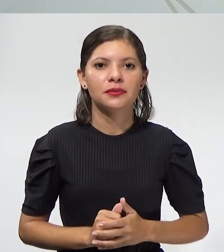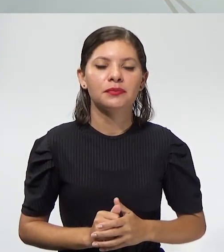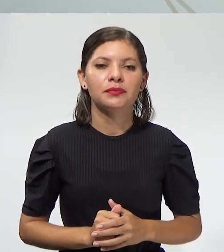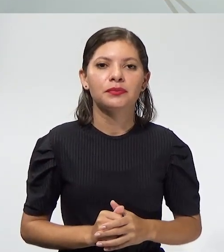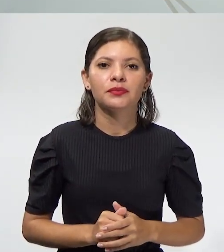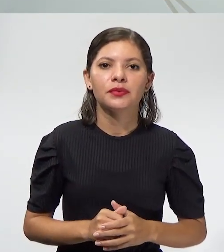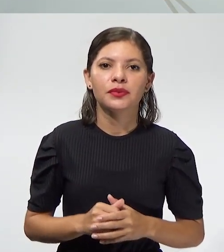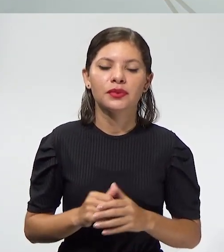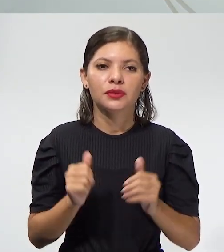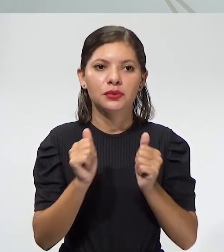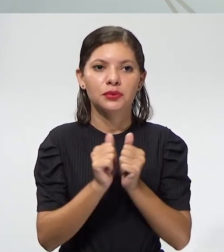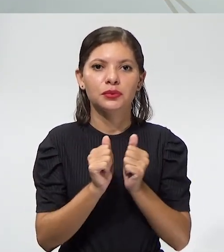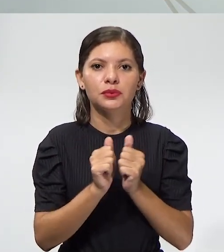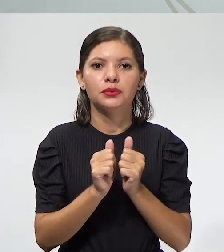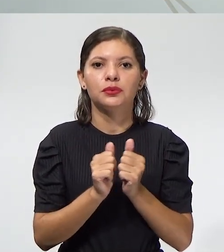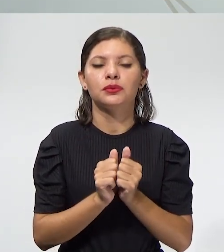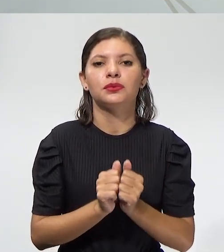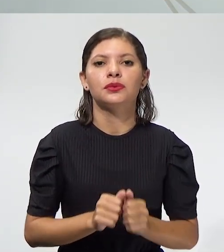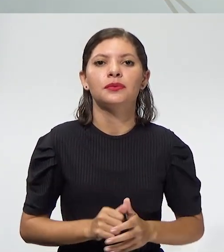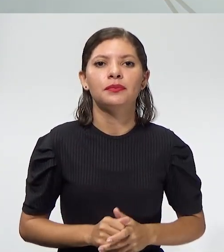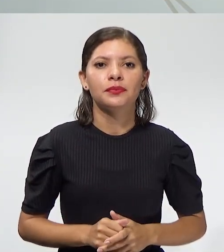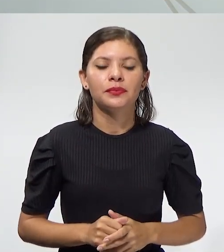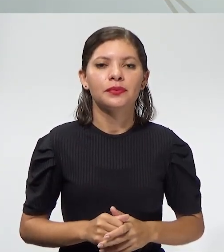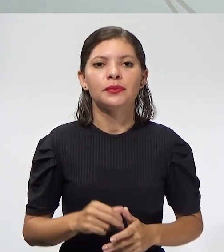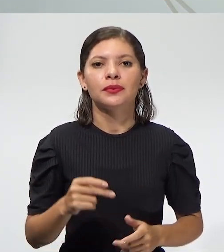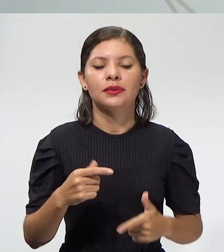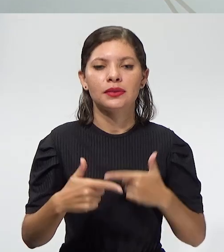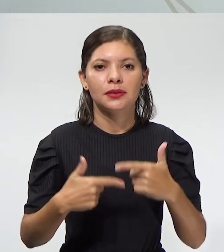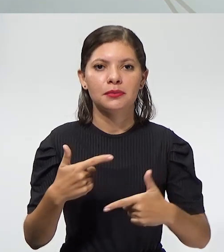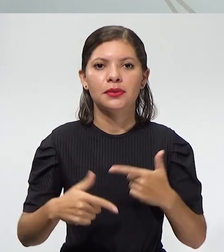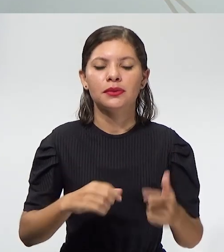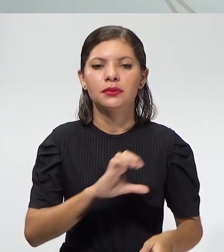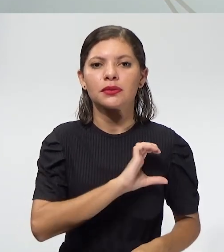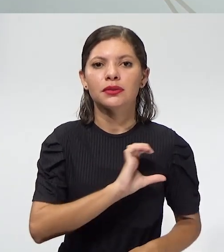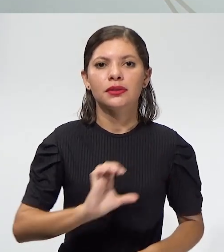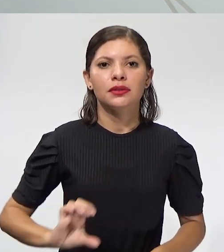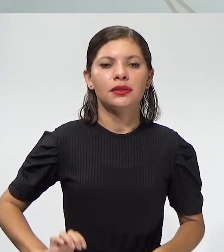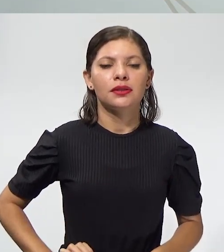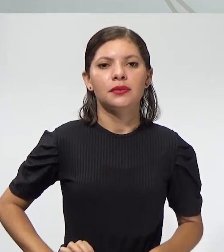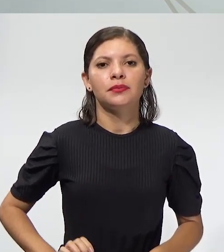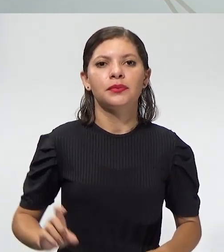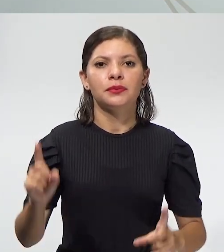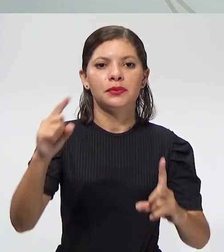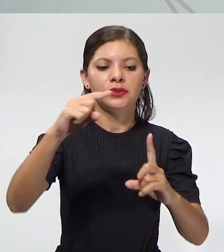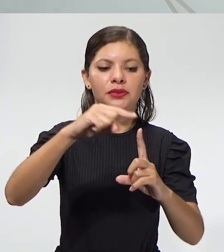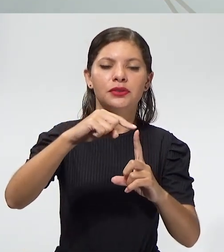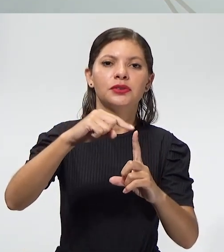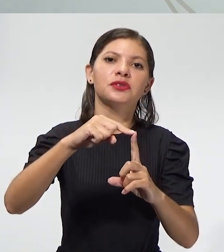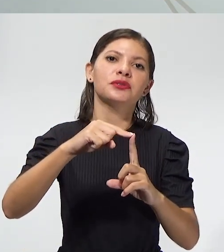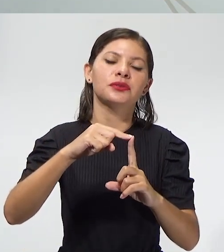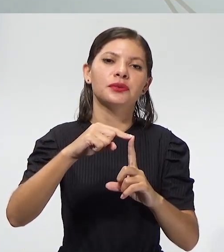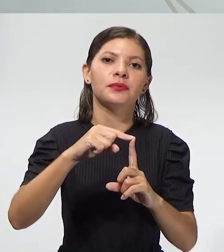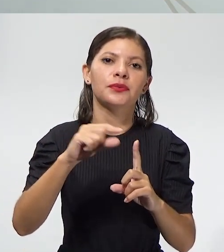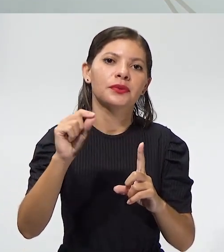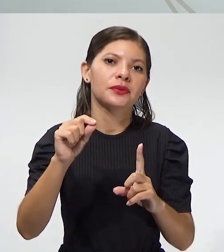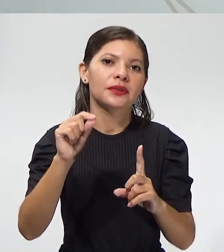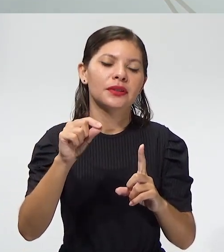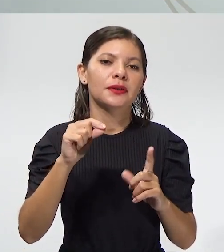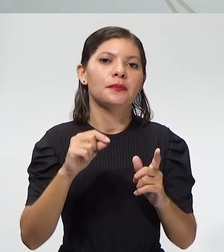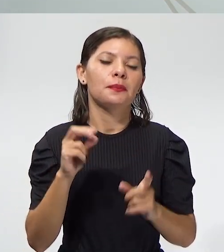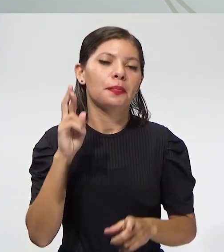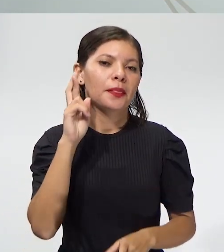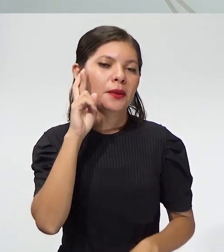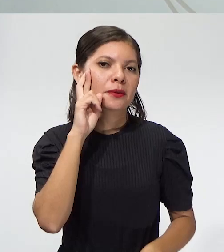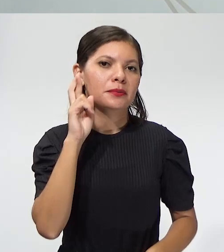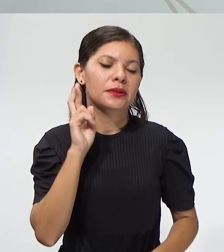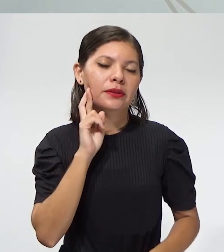com os professores e tudo foi decidido coletivamente. E o nosso trabalho é de coordenar. Então, temos um objetivo comum, que eu já disse a